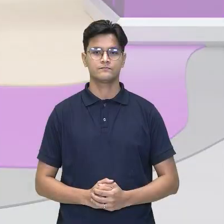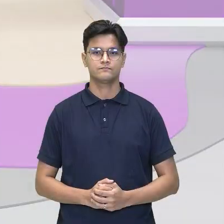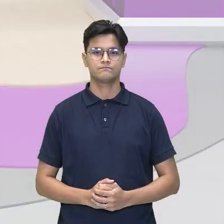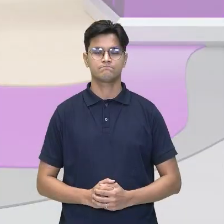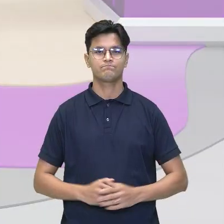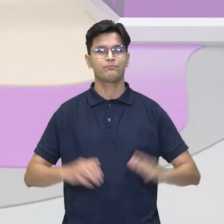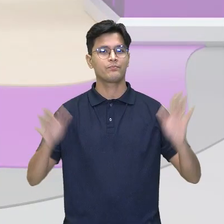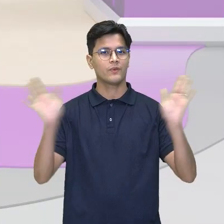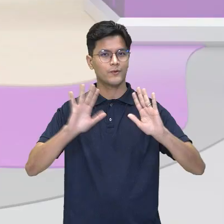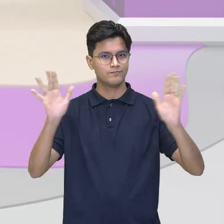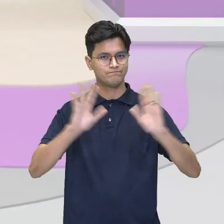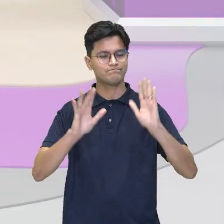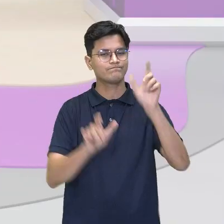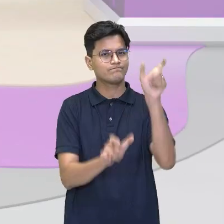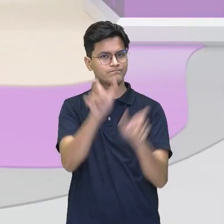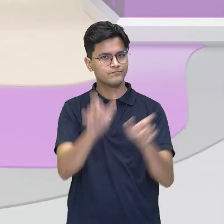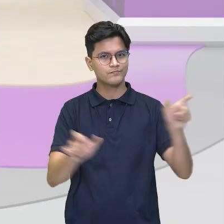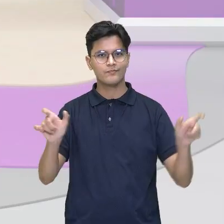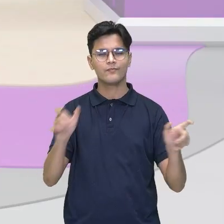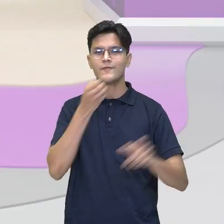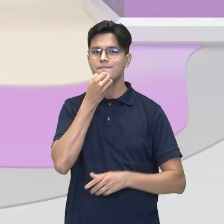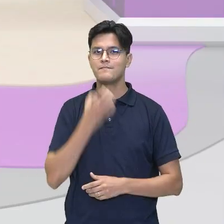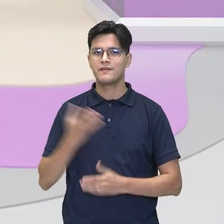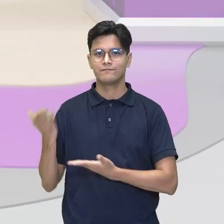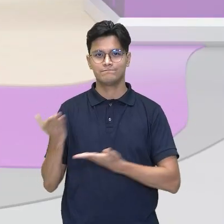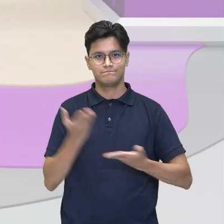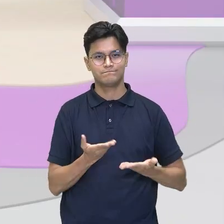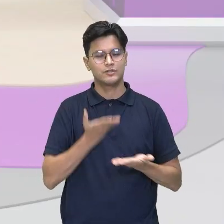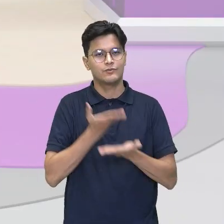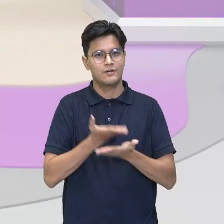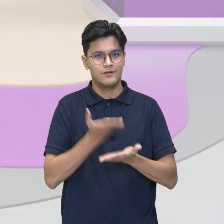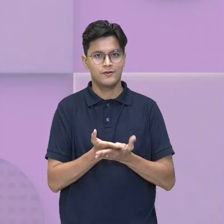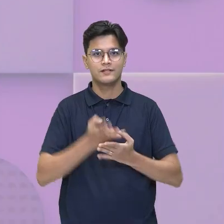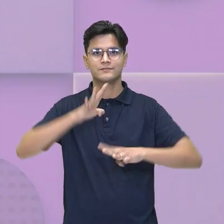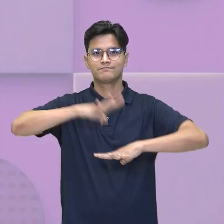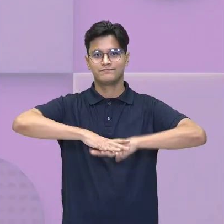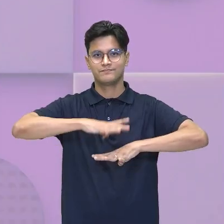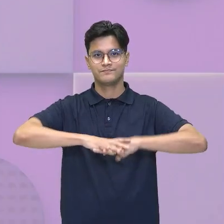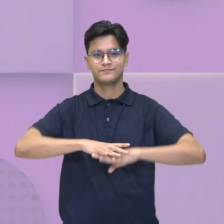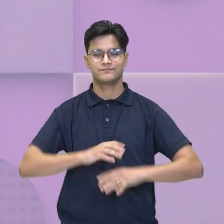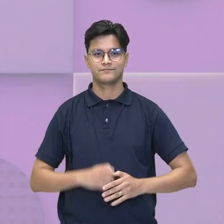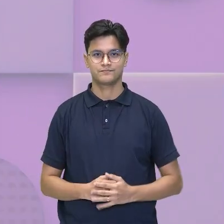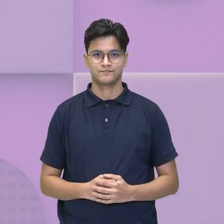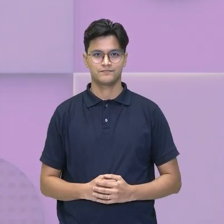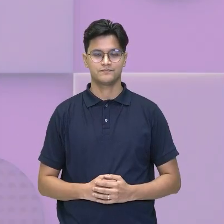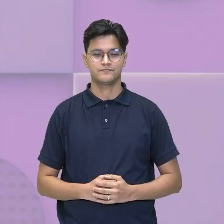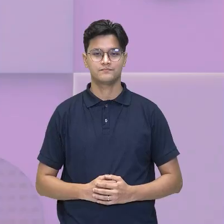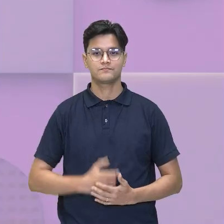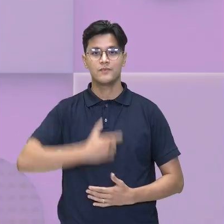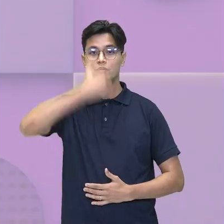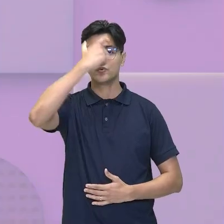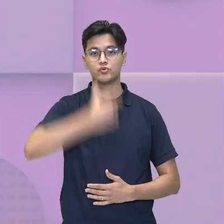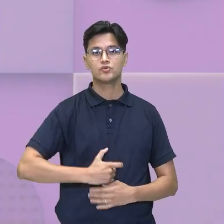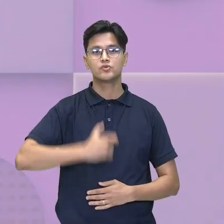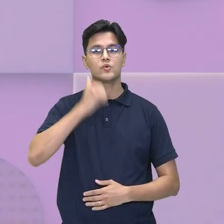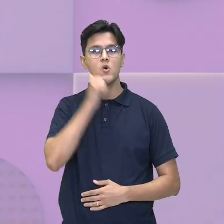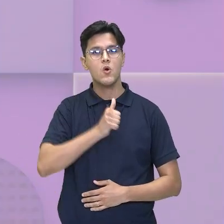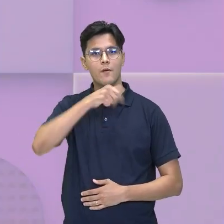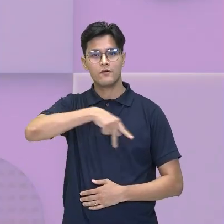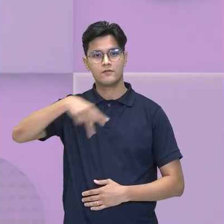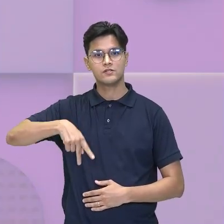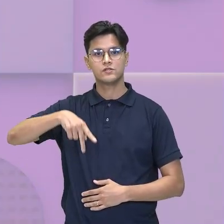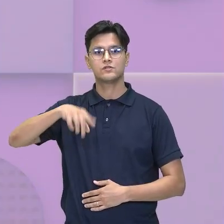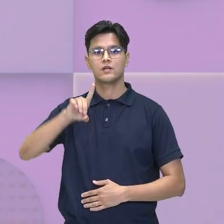Olá, sejam todos bem-vindos a mais uma aula de matemática. Eu sou a professora